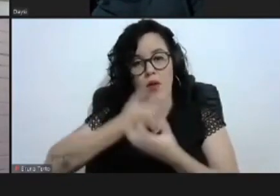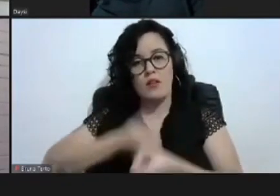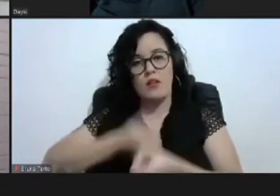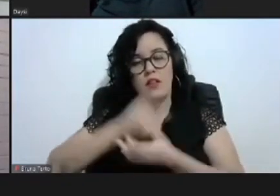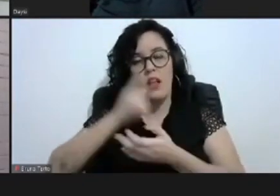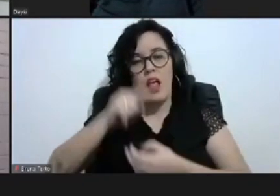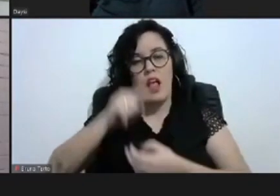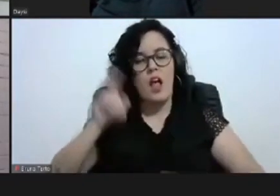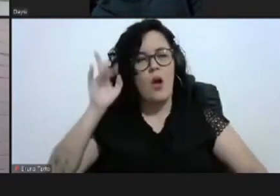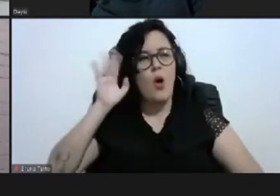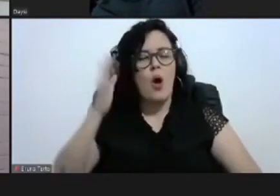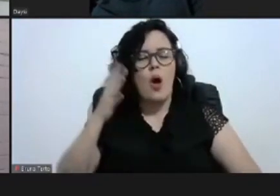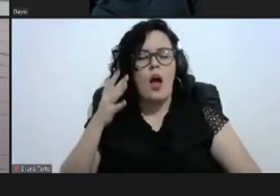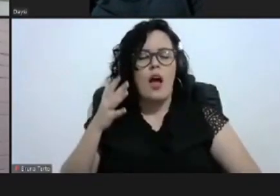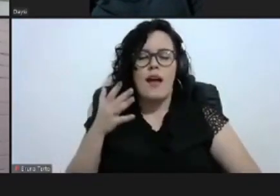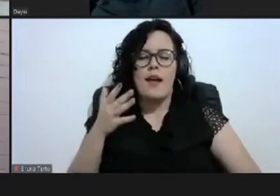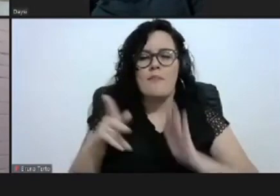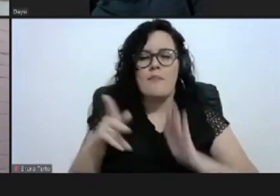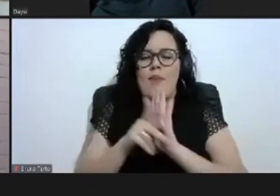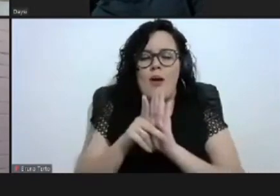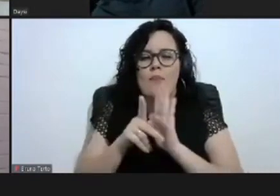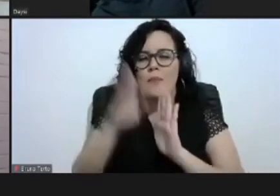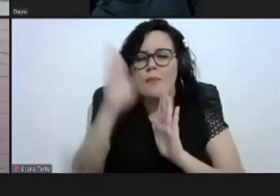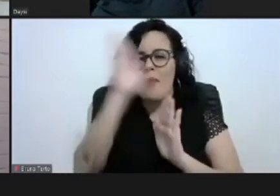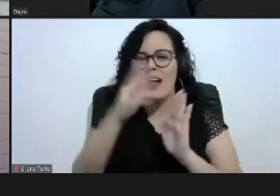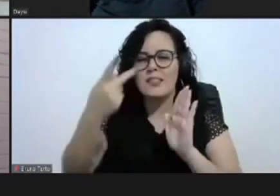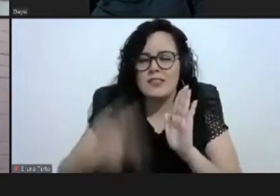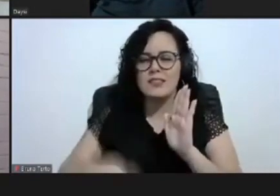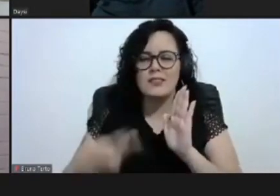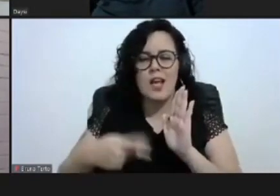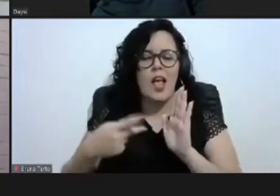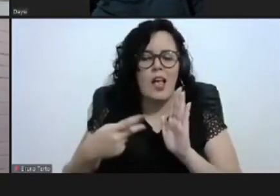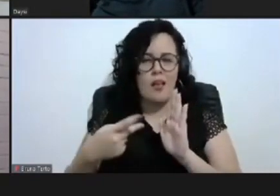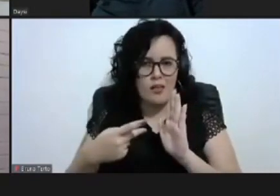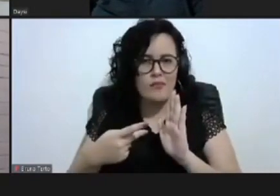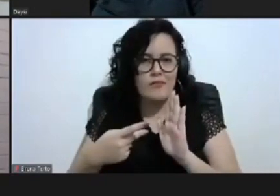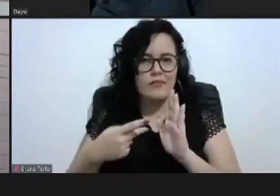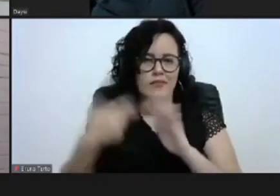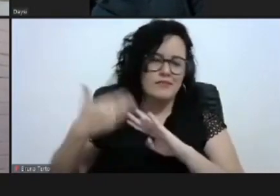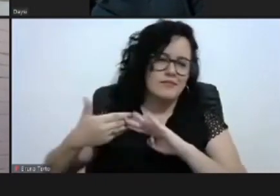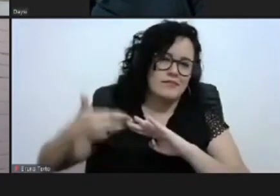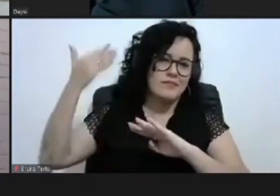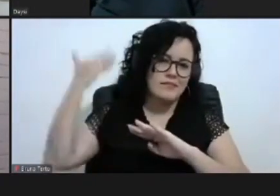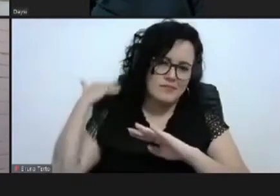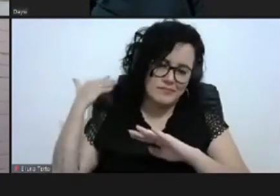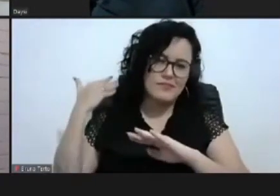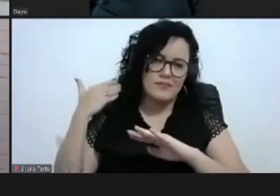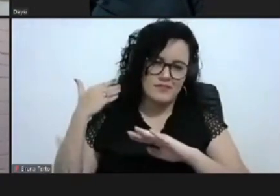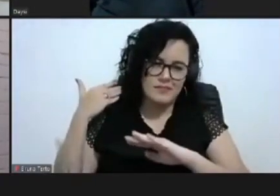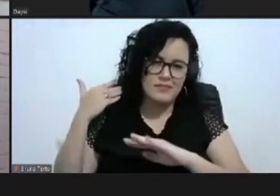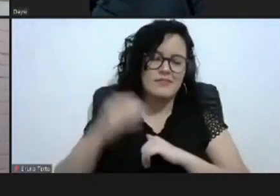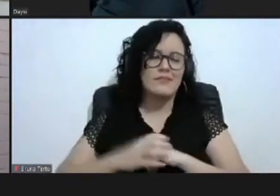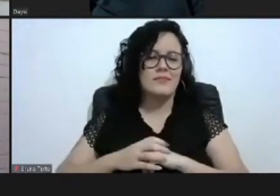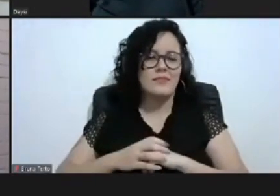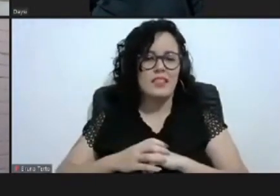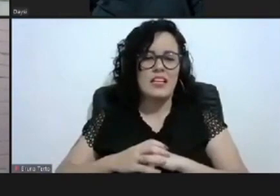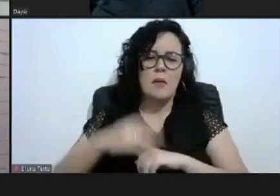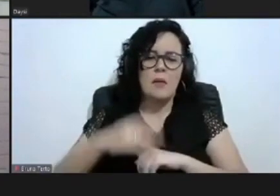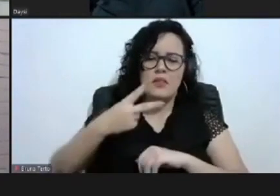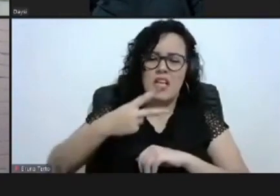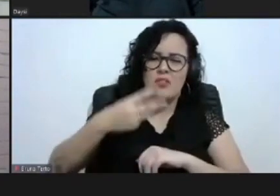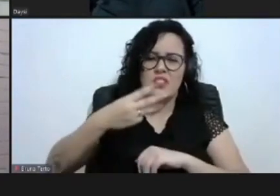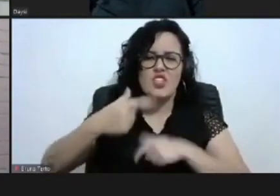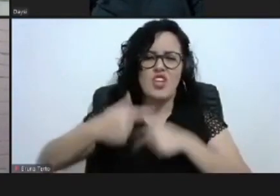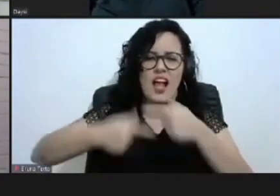românticos brasileiros, né? O pessoal lá da segunda geração, dos românticos, segunda e terceira geração, porque era uma